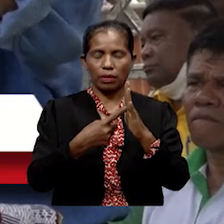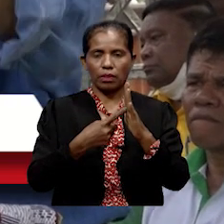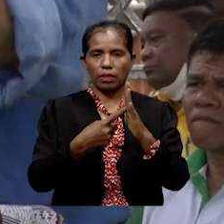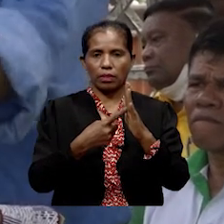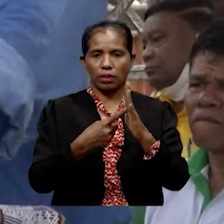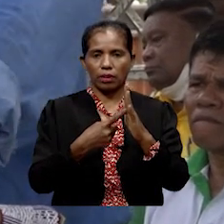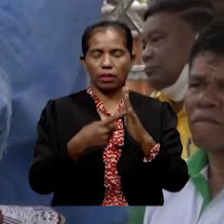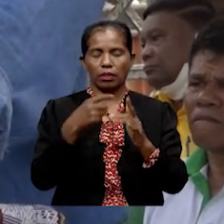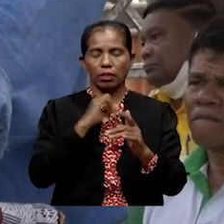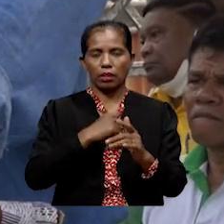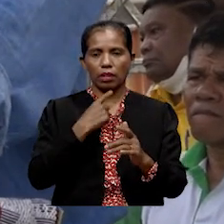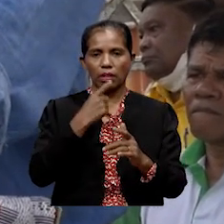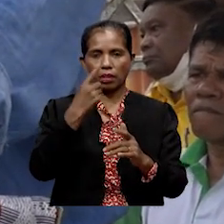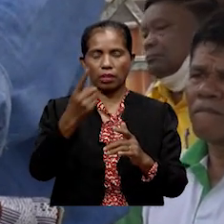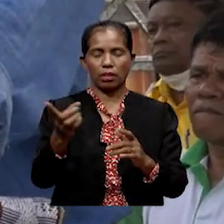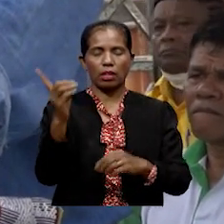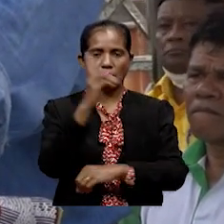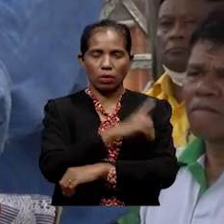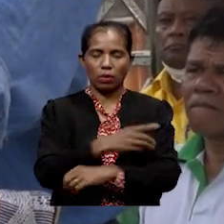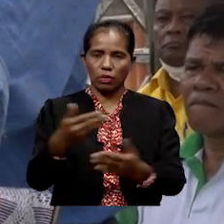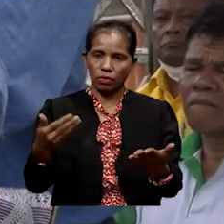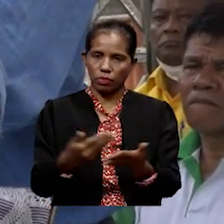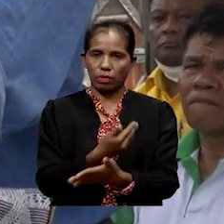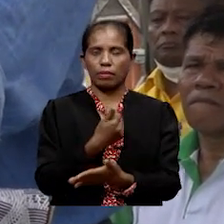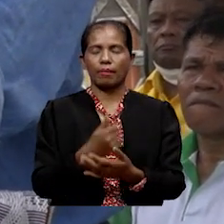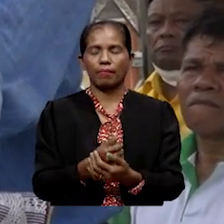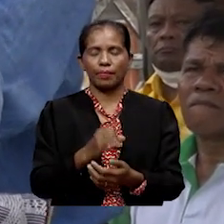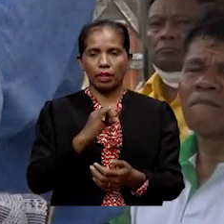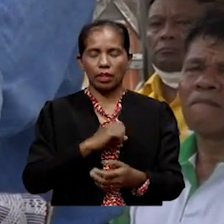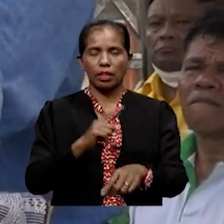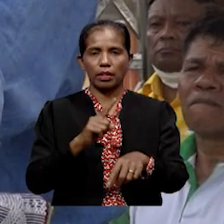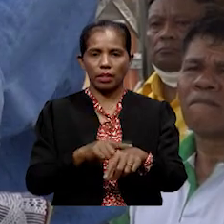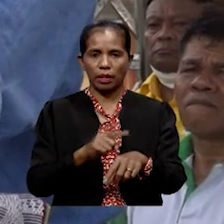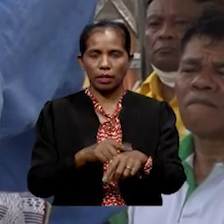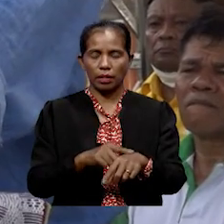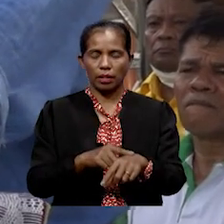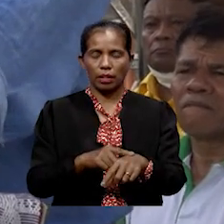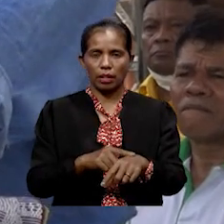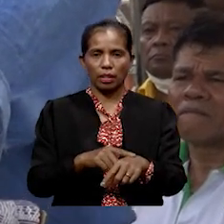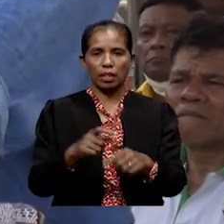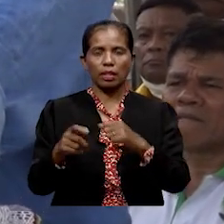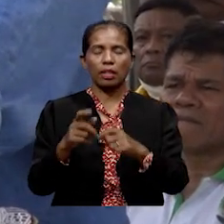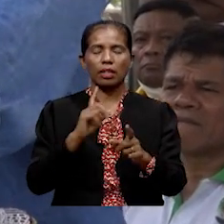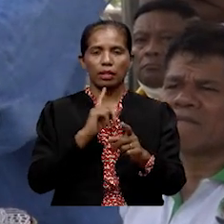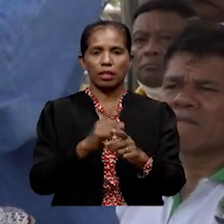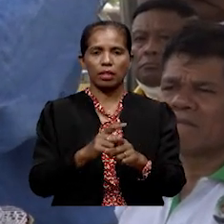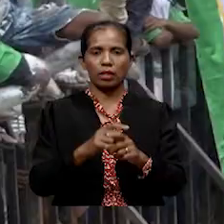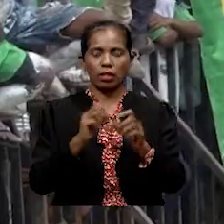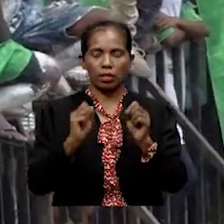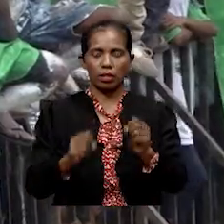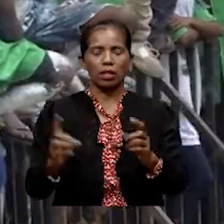awa tete lorong fong ida ia teto ia in portugues a tete un novo